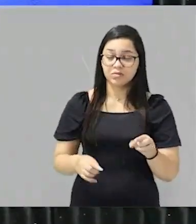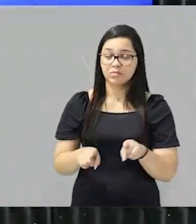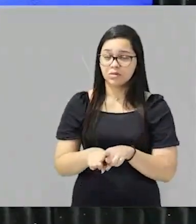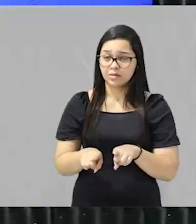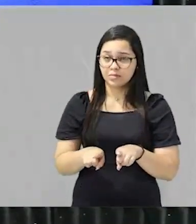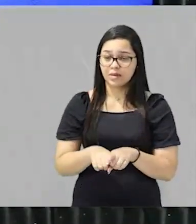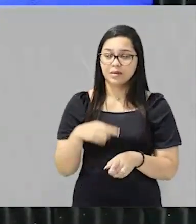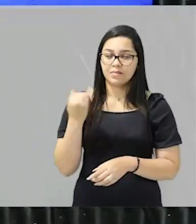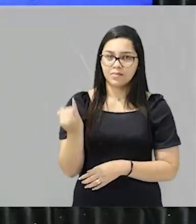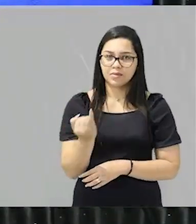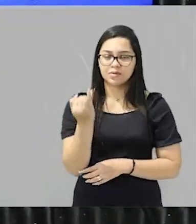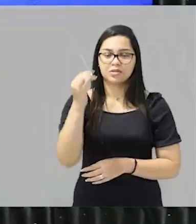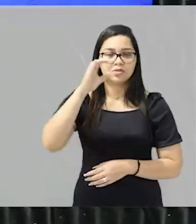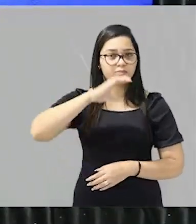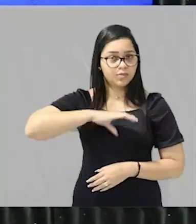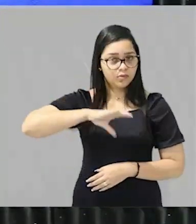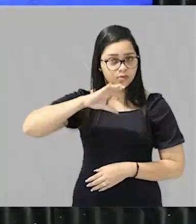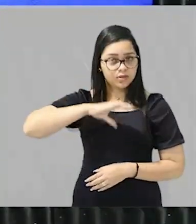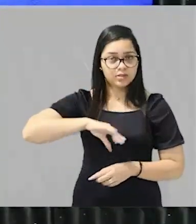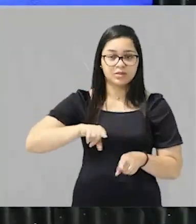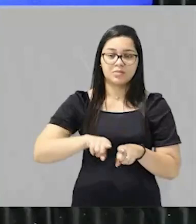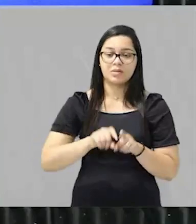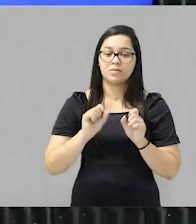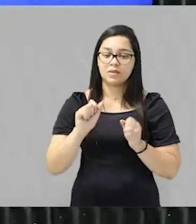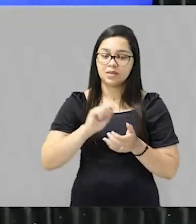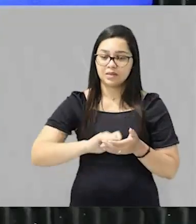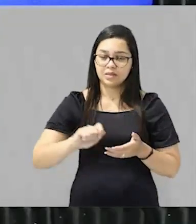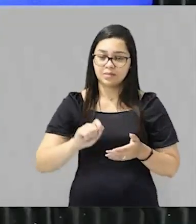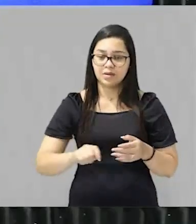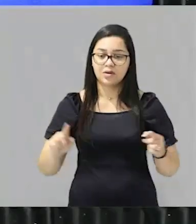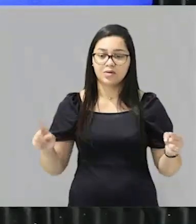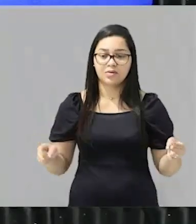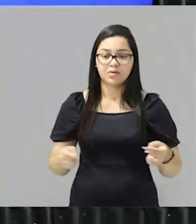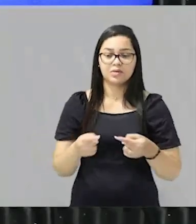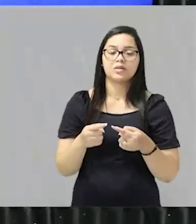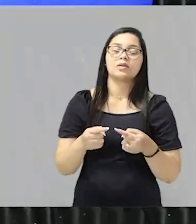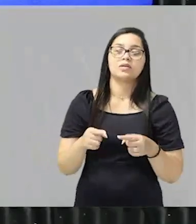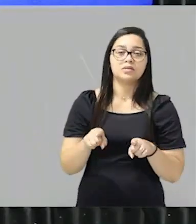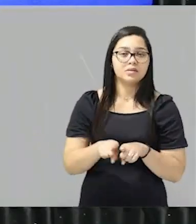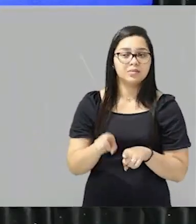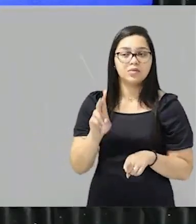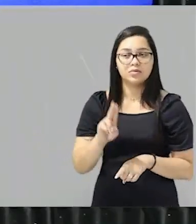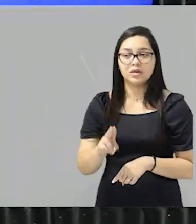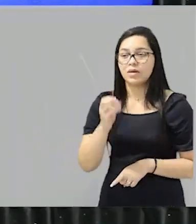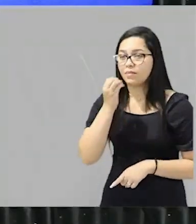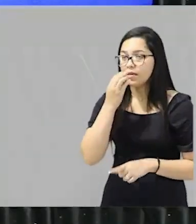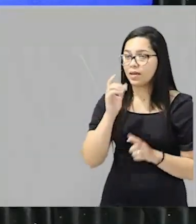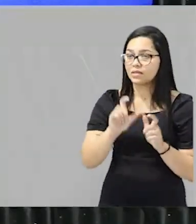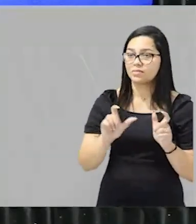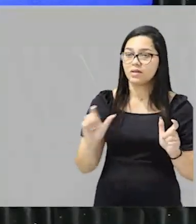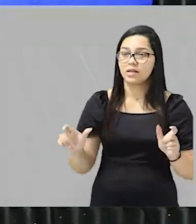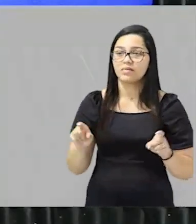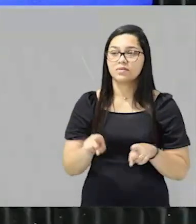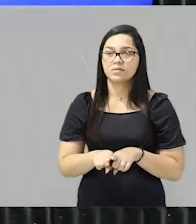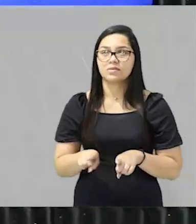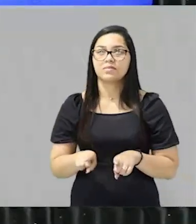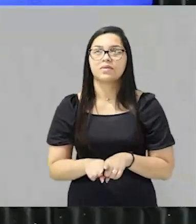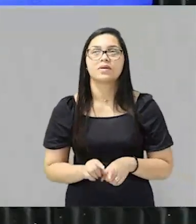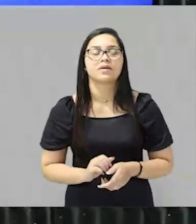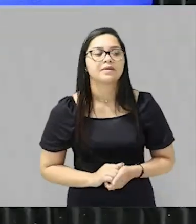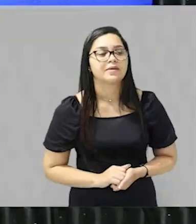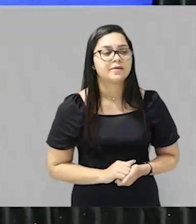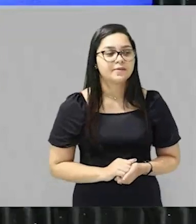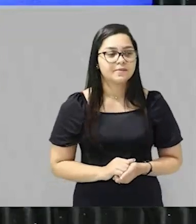Considerando as informações acima, tudo isso que eu já acabei de falar, imagine que você está à procura de um emprego